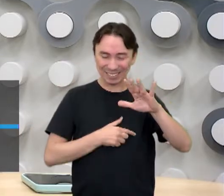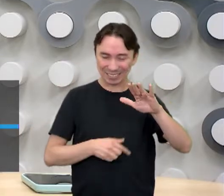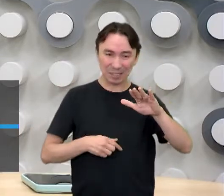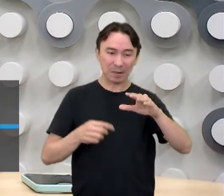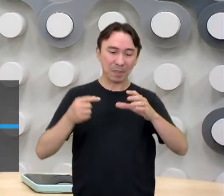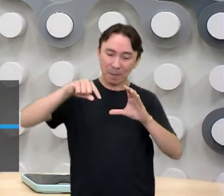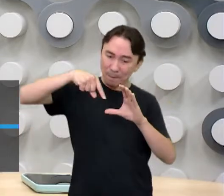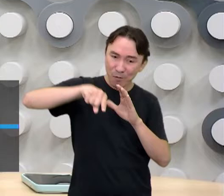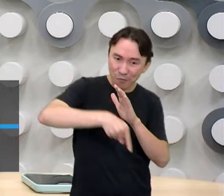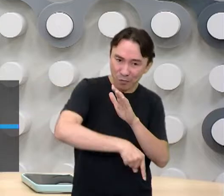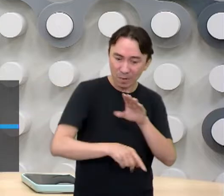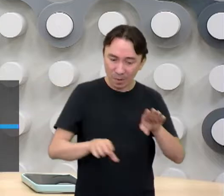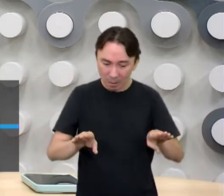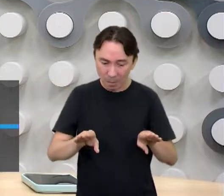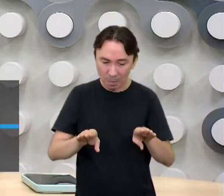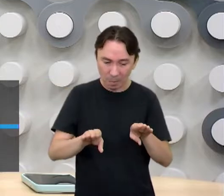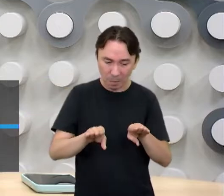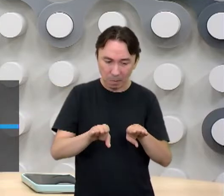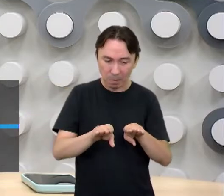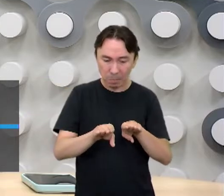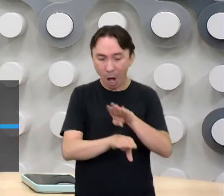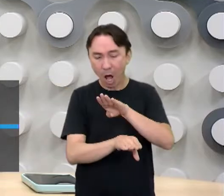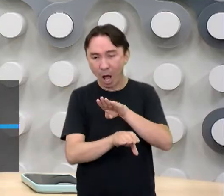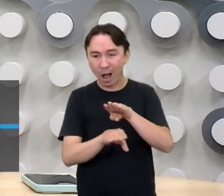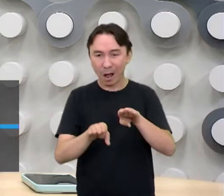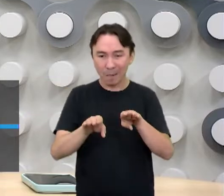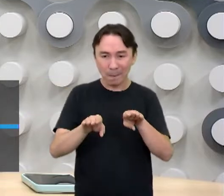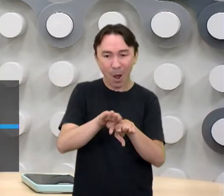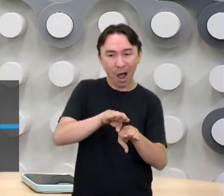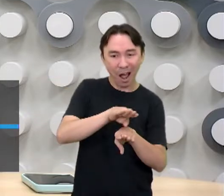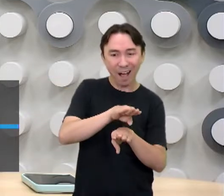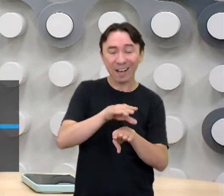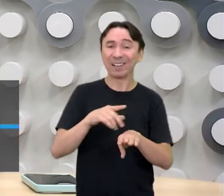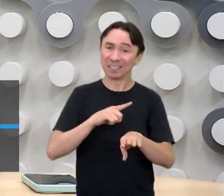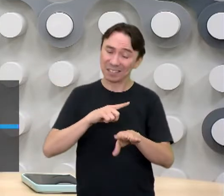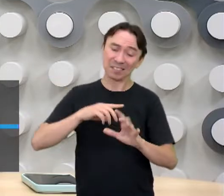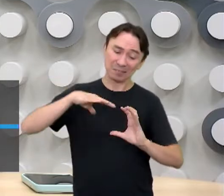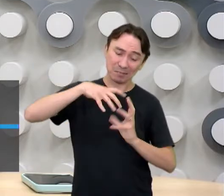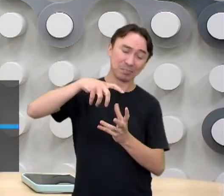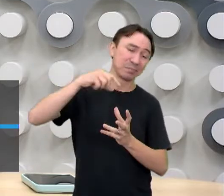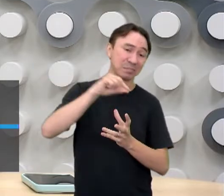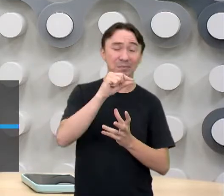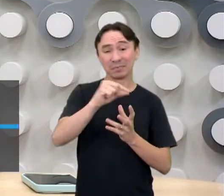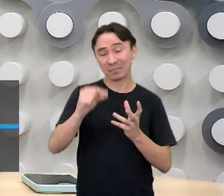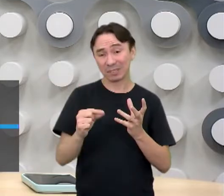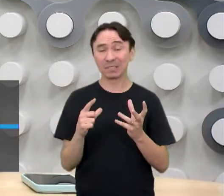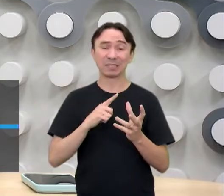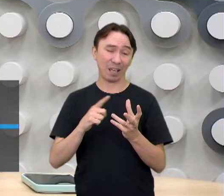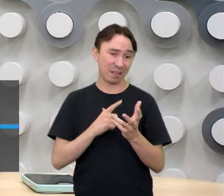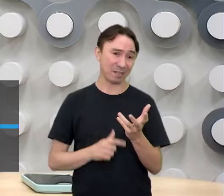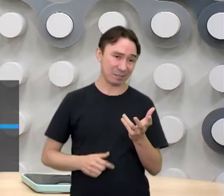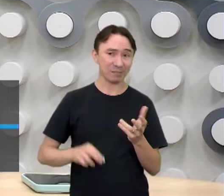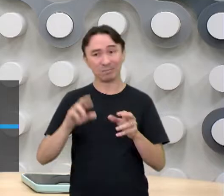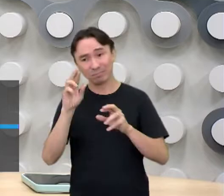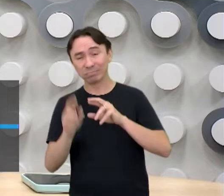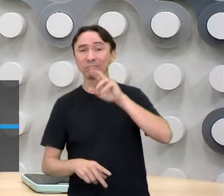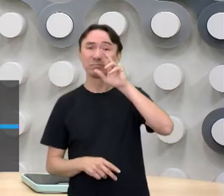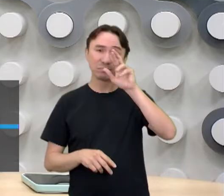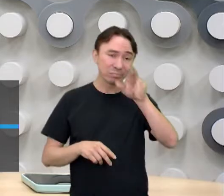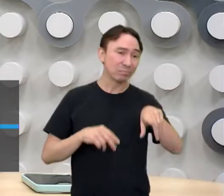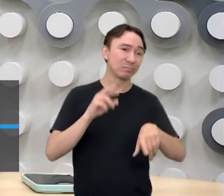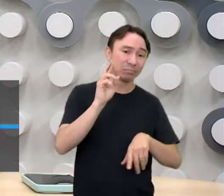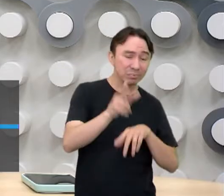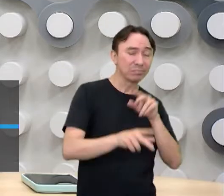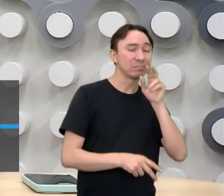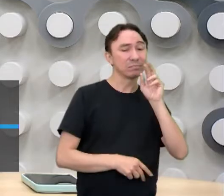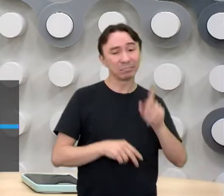nosso planeta, então é importante retratar isso. E tem características diferentes, né? Os movimentos aí, eles têm, né, suas características,